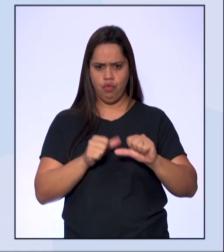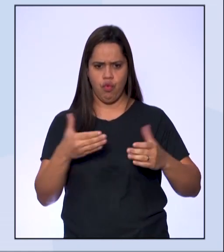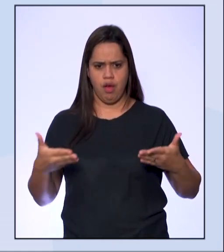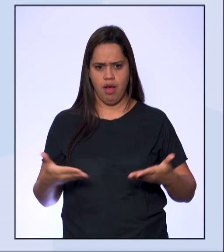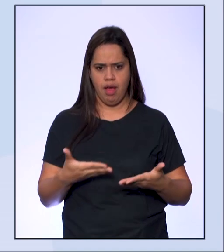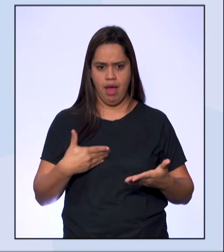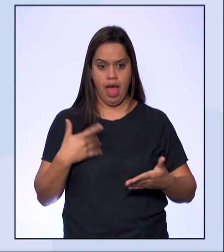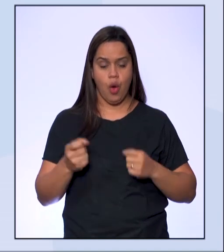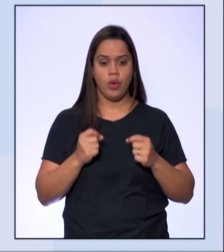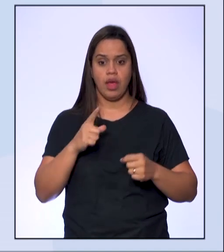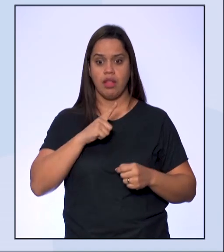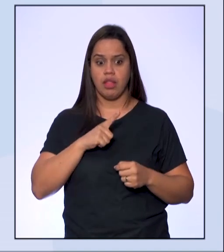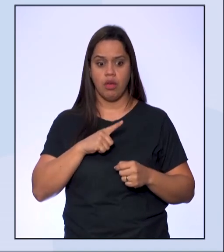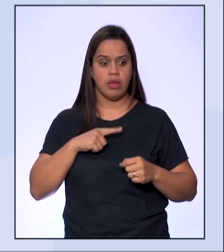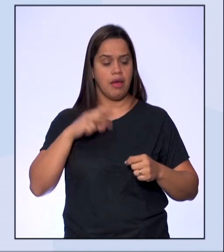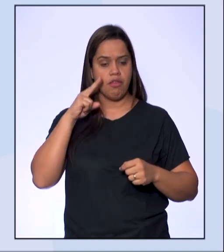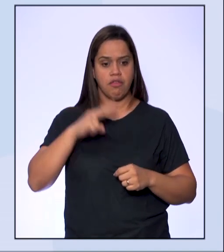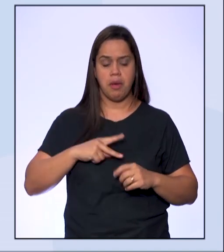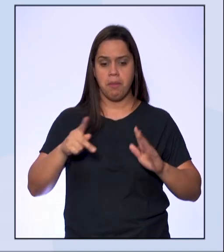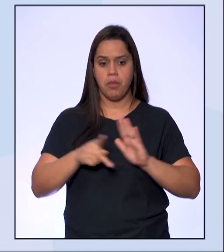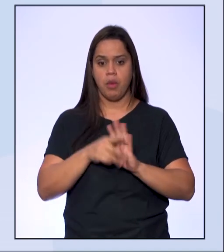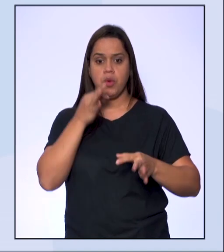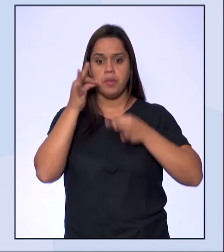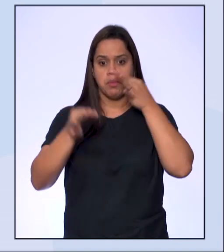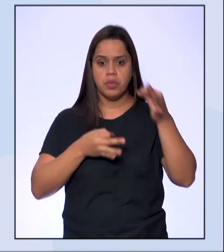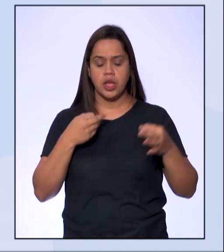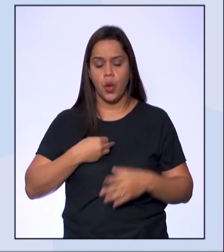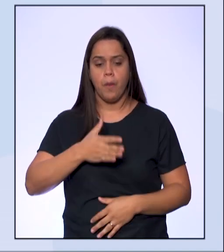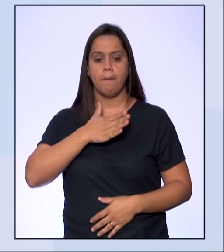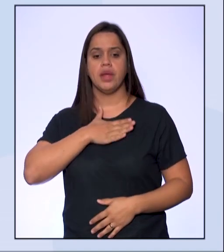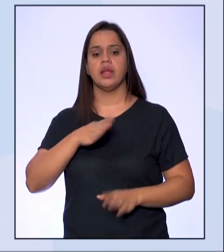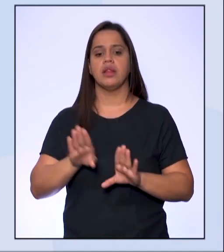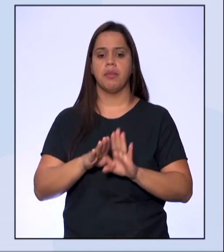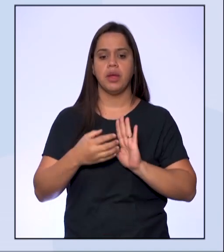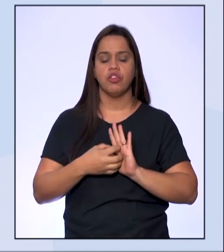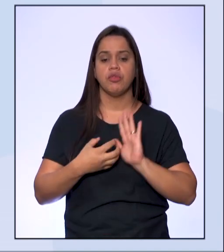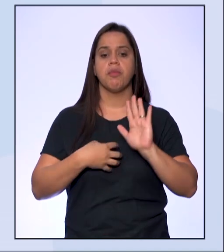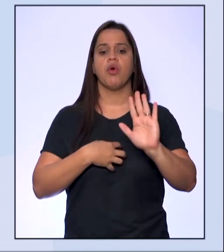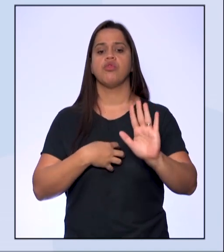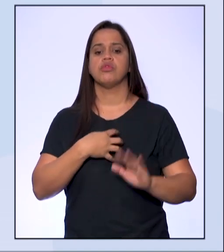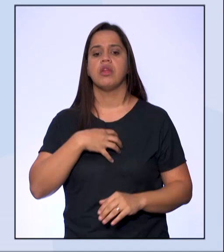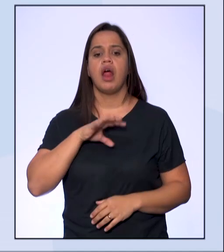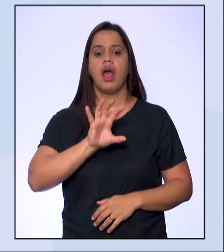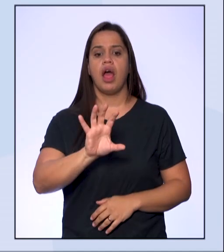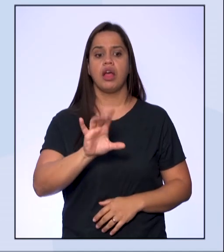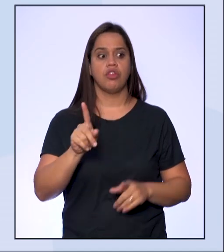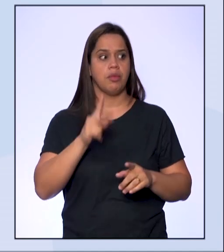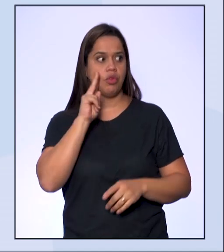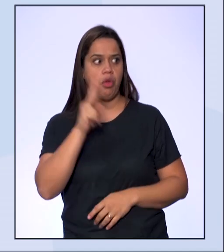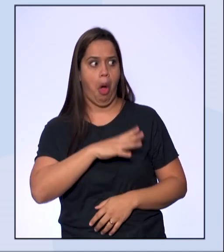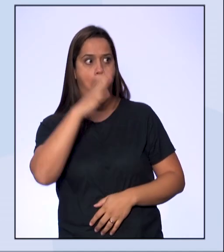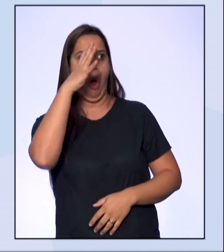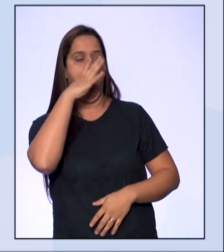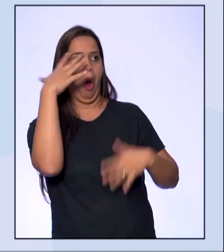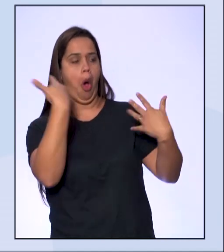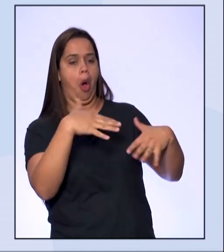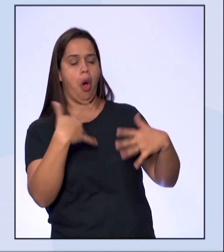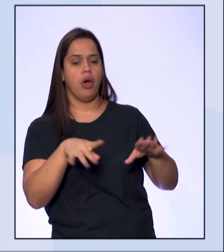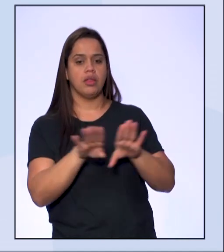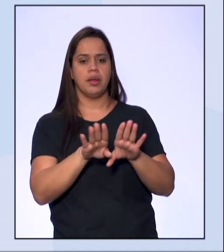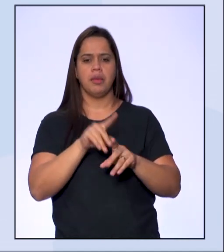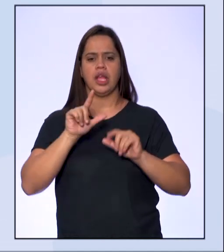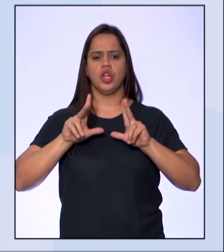quebrar tabus, é expressão da nossa liberdade de ser, de sentir, de causar, abalando alicerces